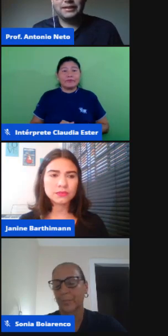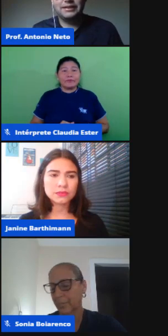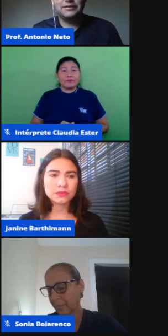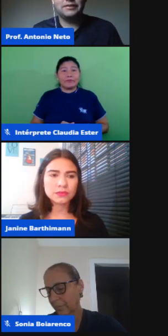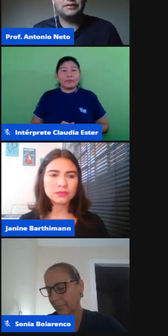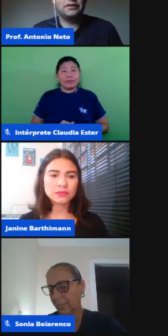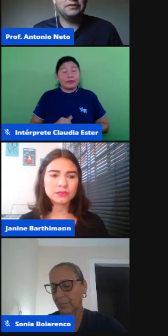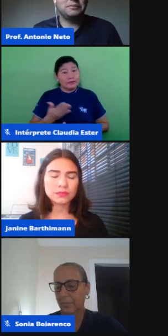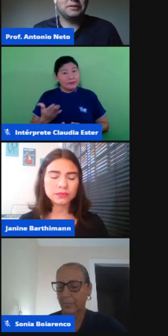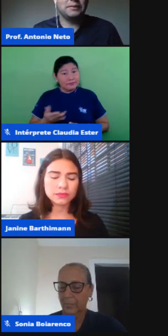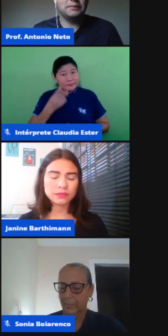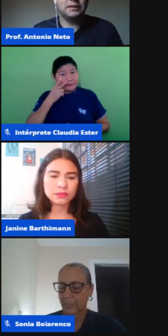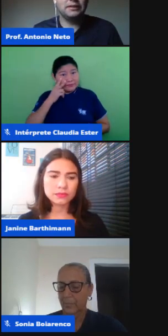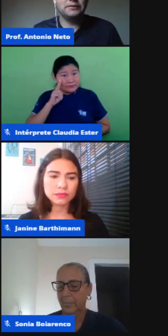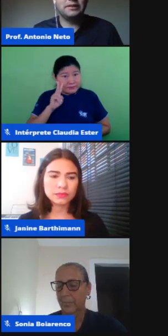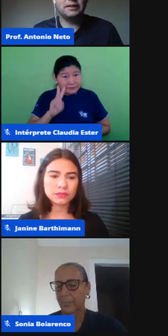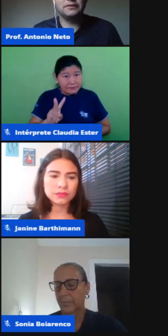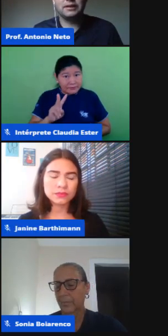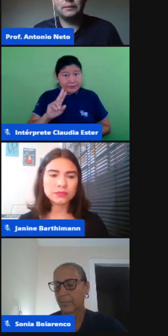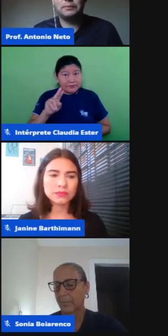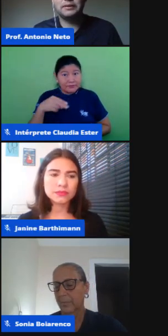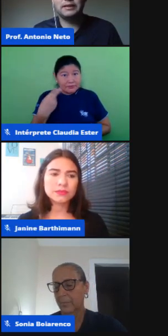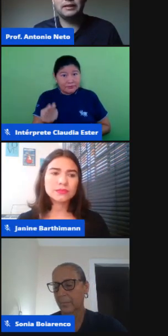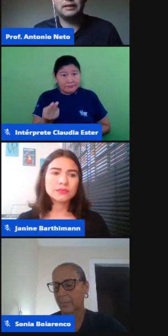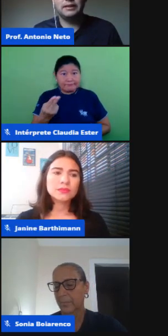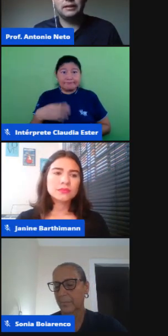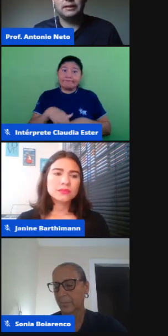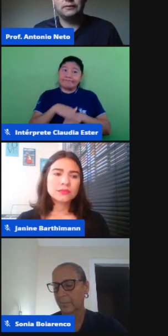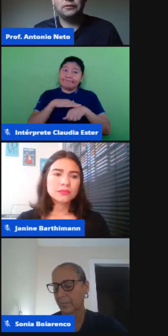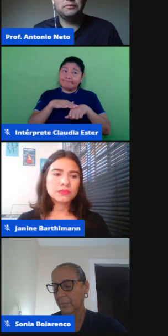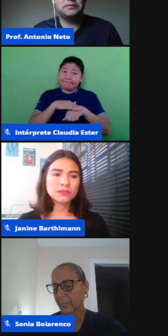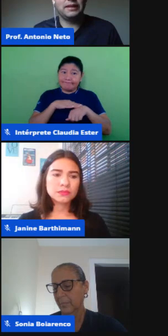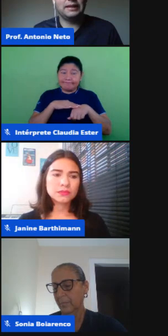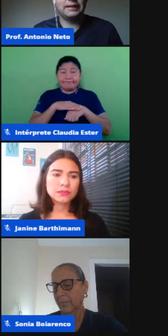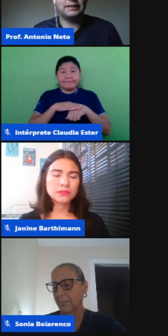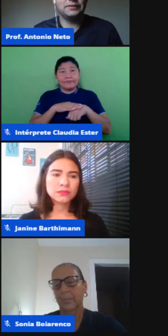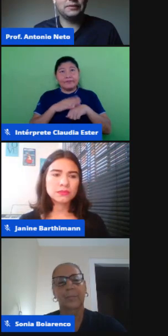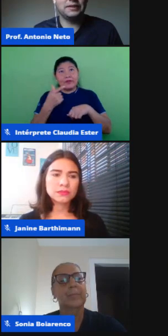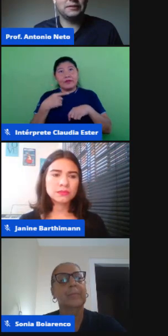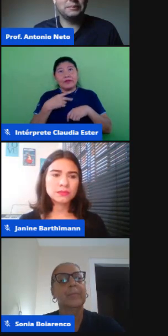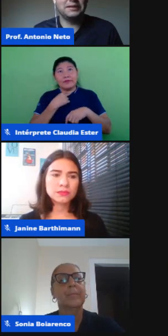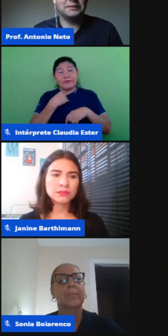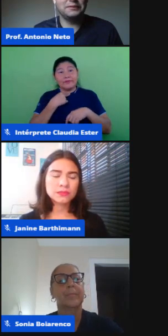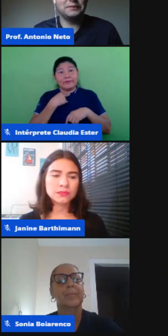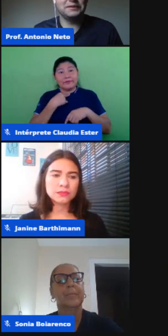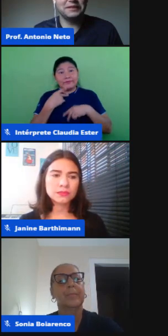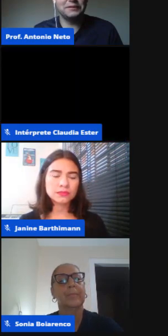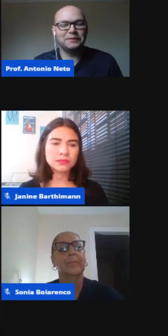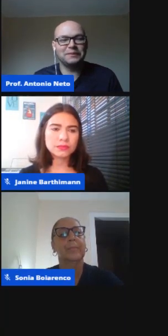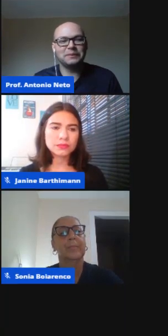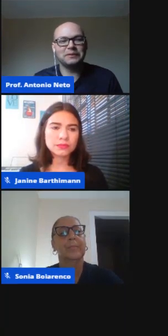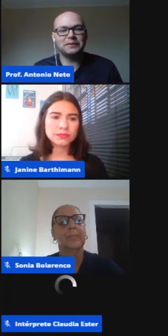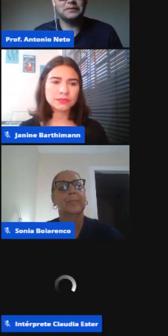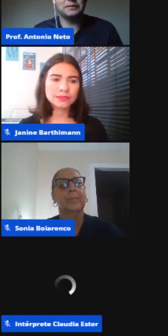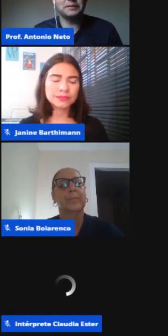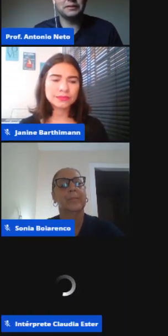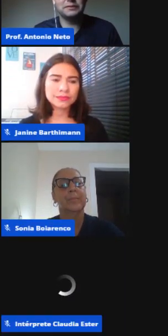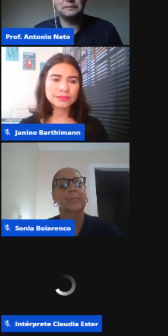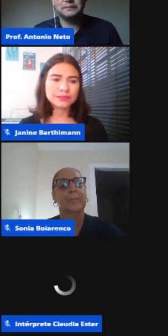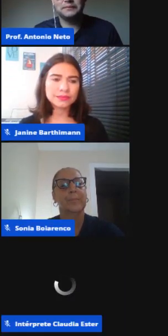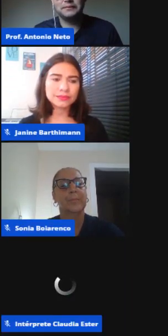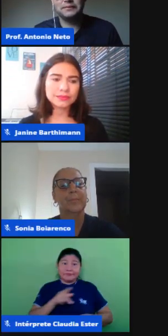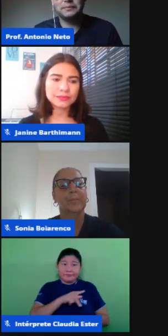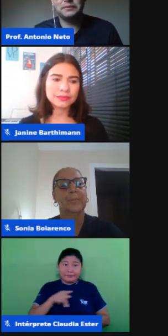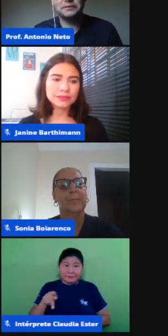essas falas, né, se nós não podemos nem nos delongar, porque fomos falar aqui do ser humano Gil, do professor